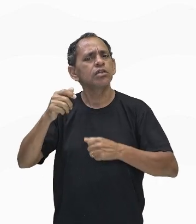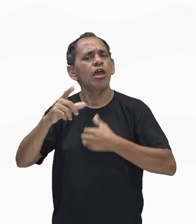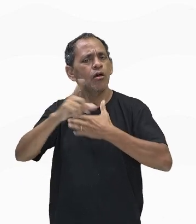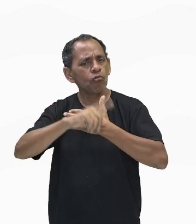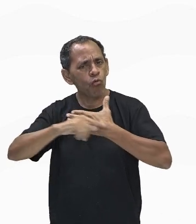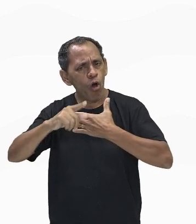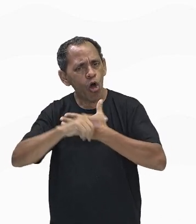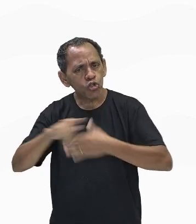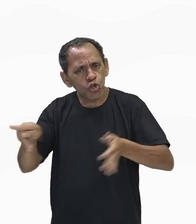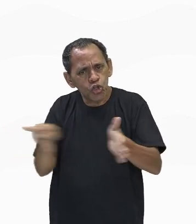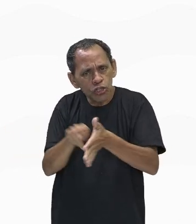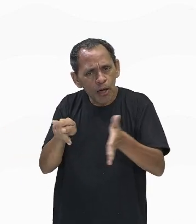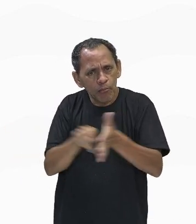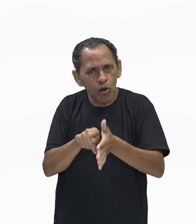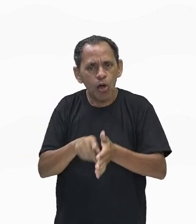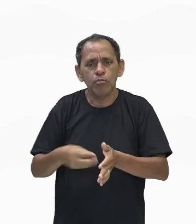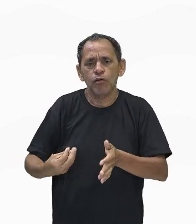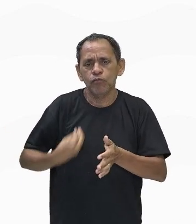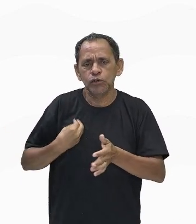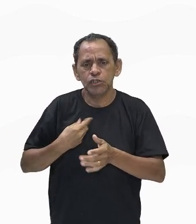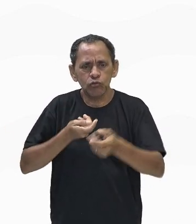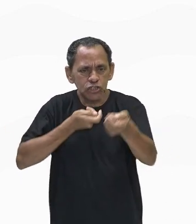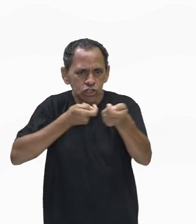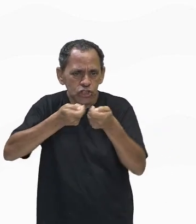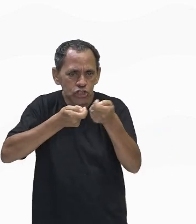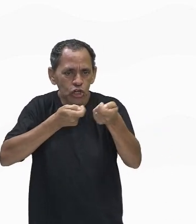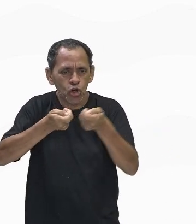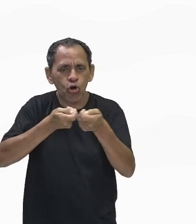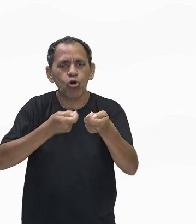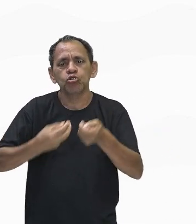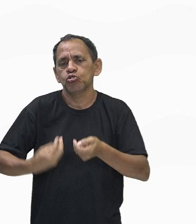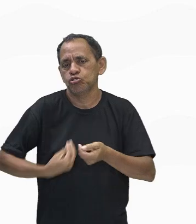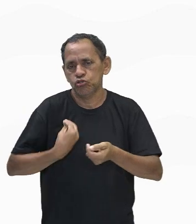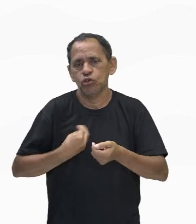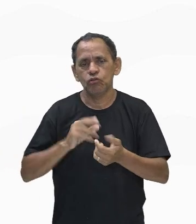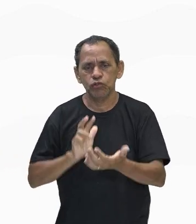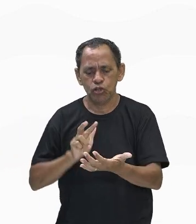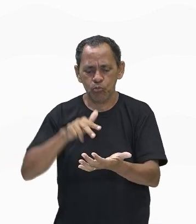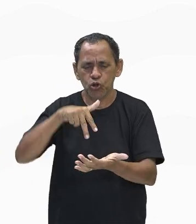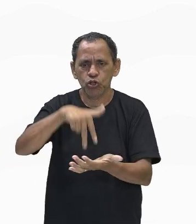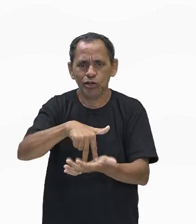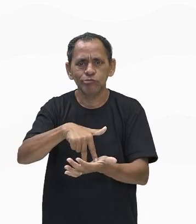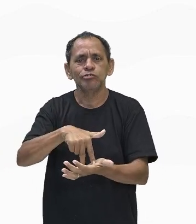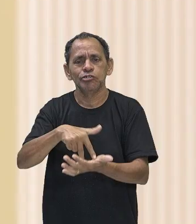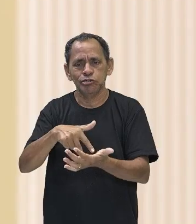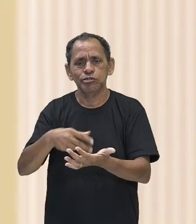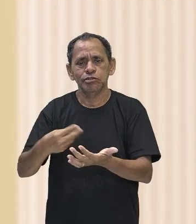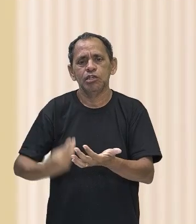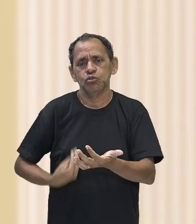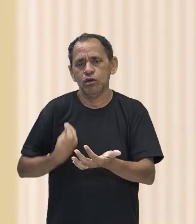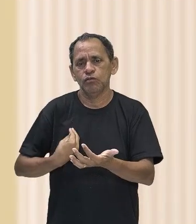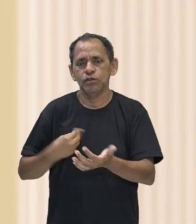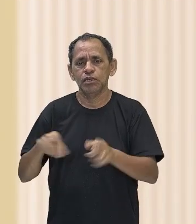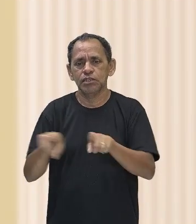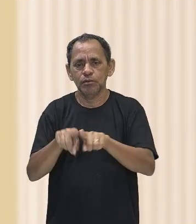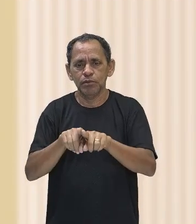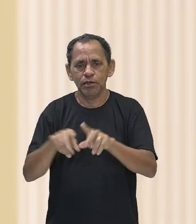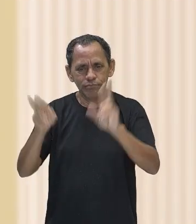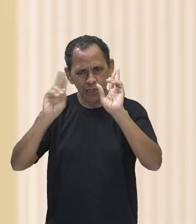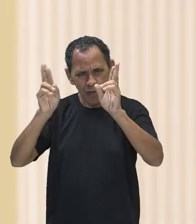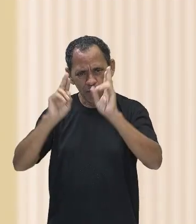da sua vida, seja o protagonista da sua vida. Tá bom, gente? Espero que vocês